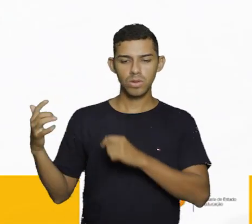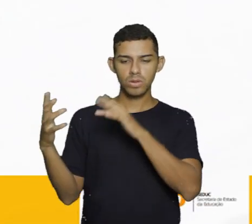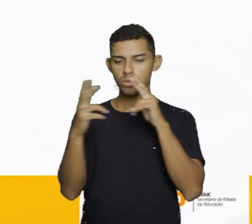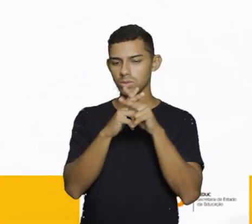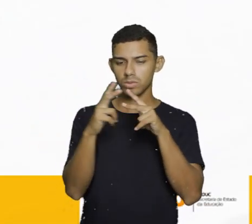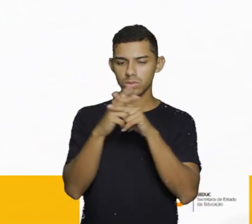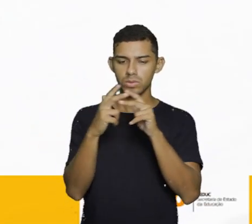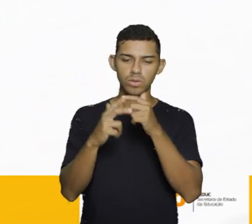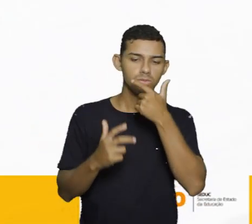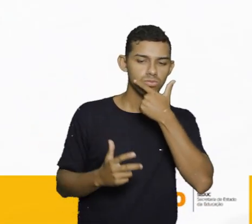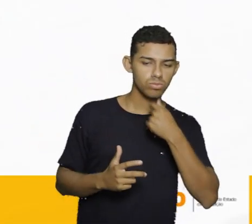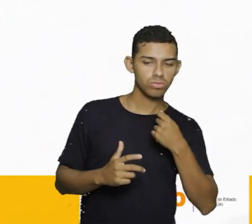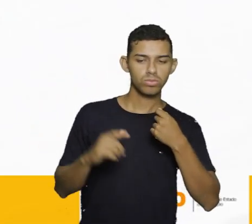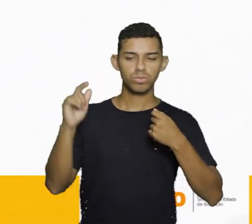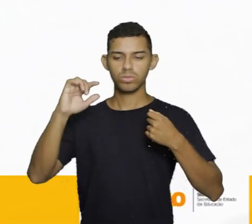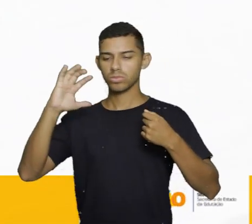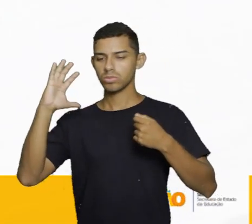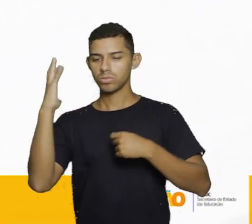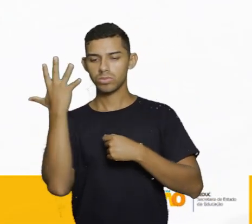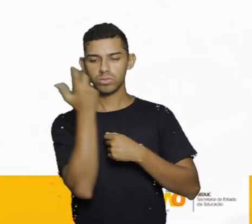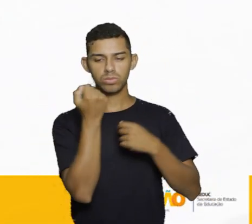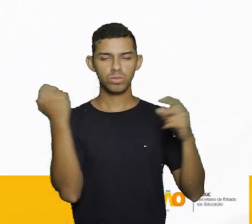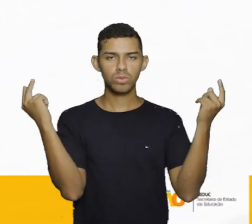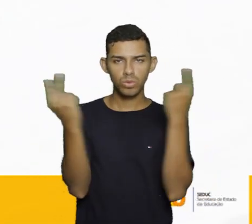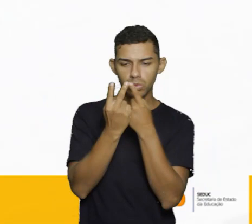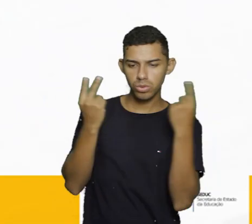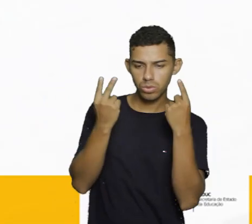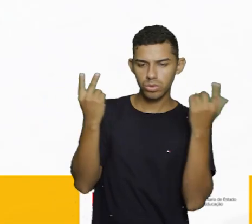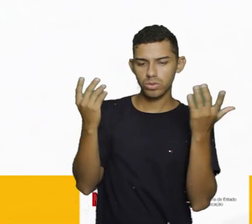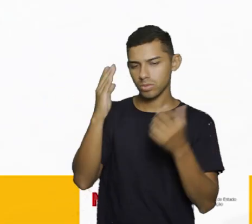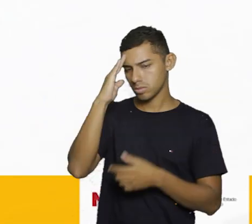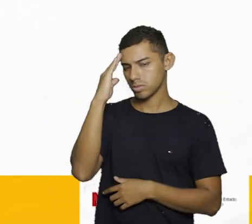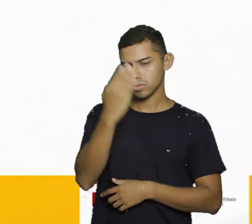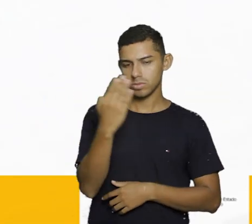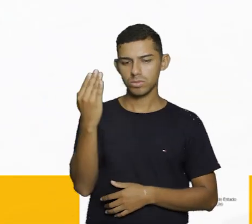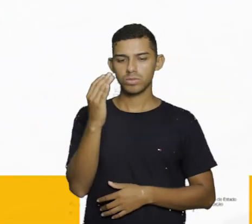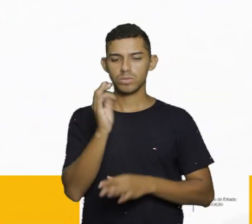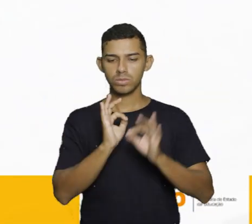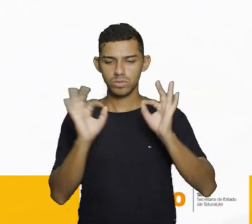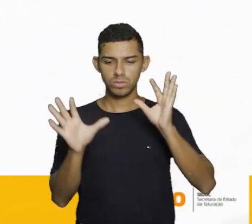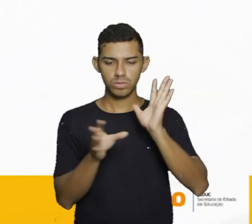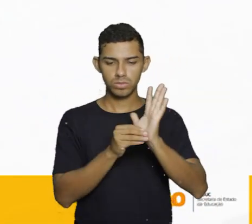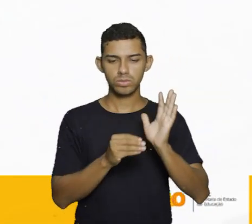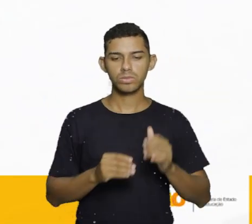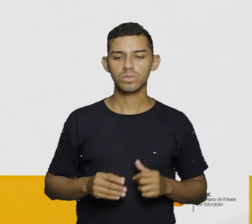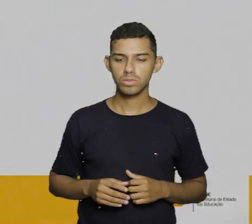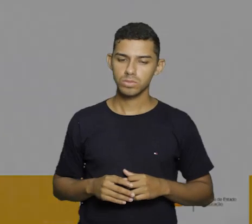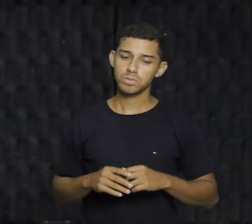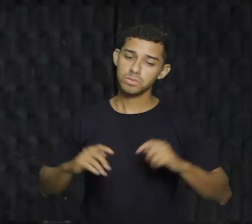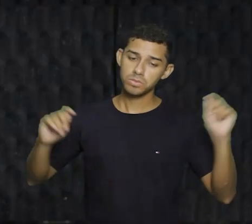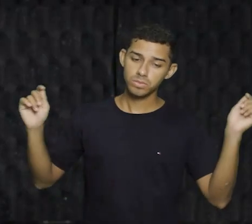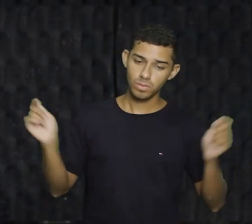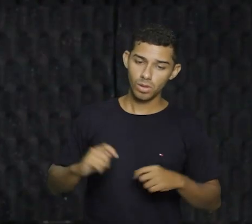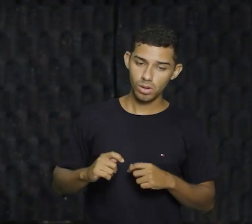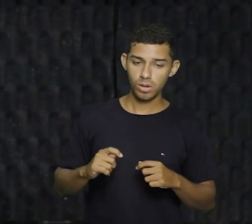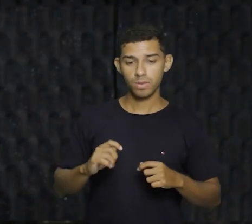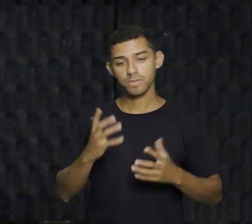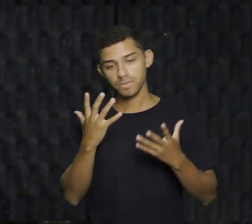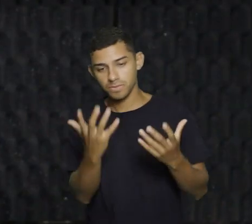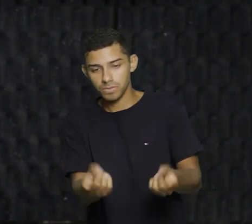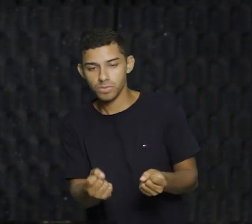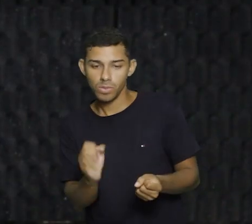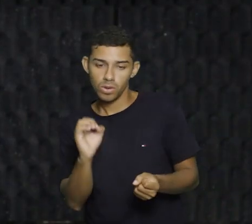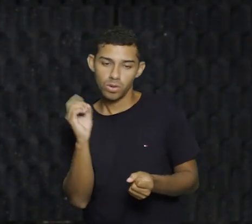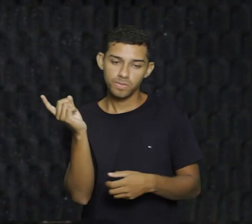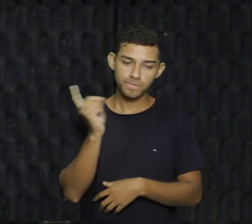e a natureza, expresso na ação do vento, que afeta os principais elementos da composição. Pode ser que sim, pode ser que não, já